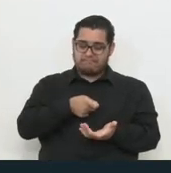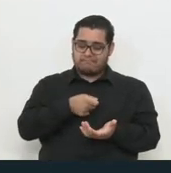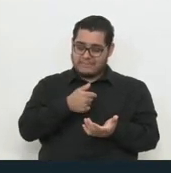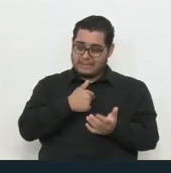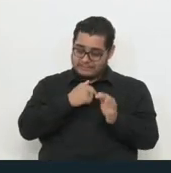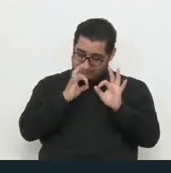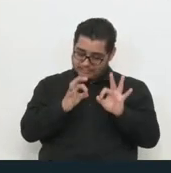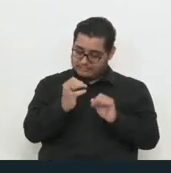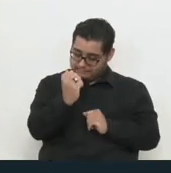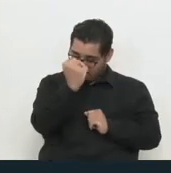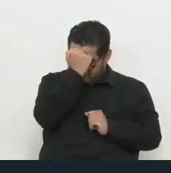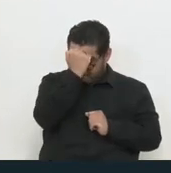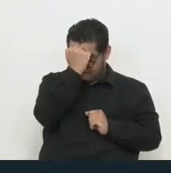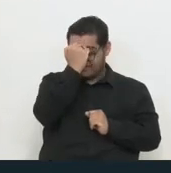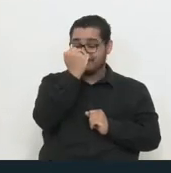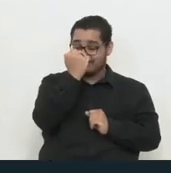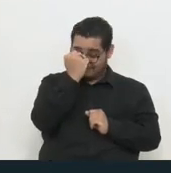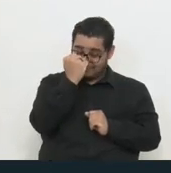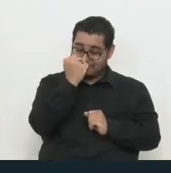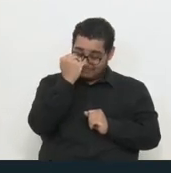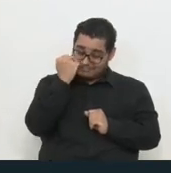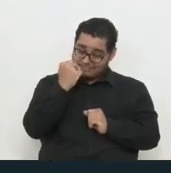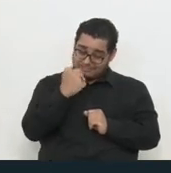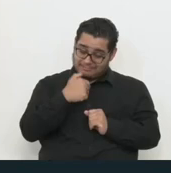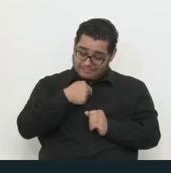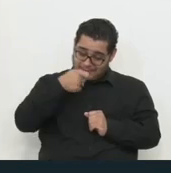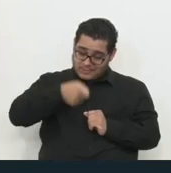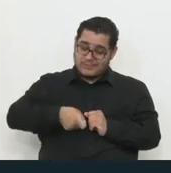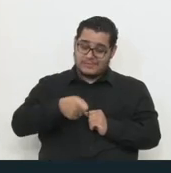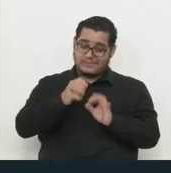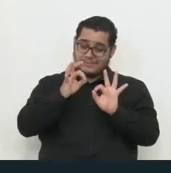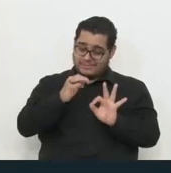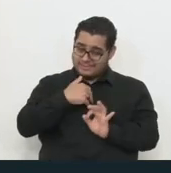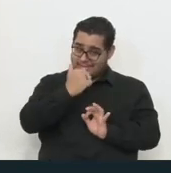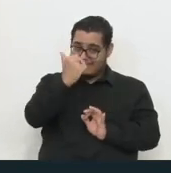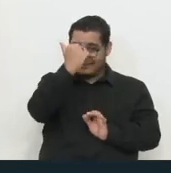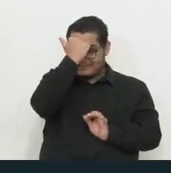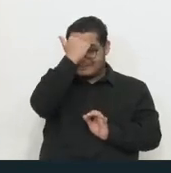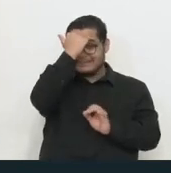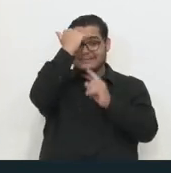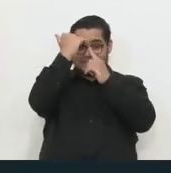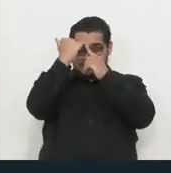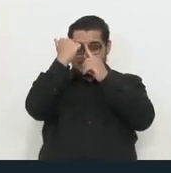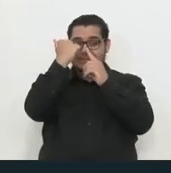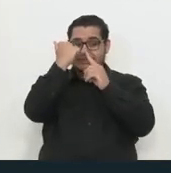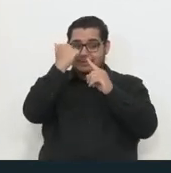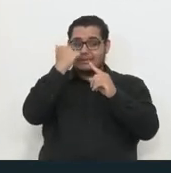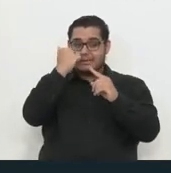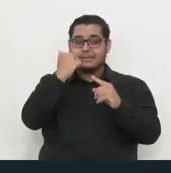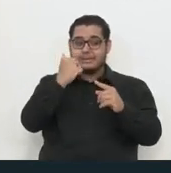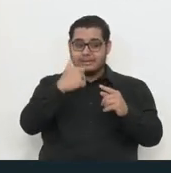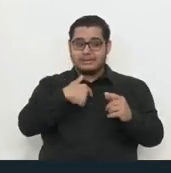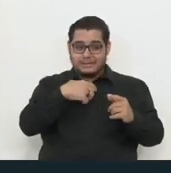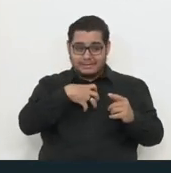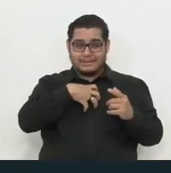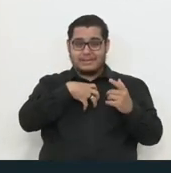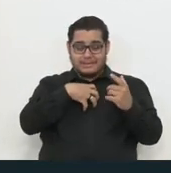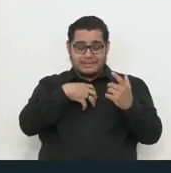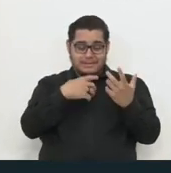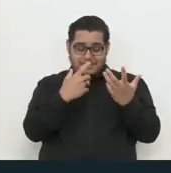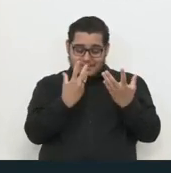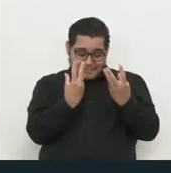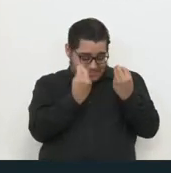muito me arrependo até o último fio de cabelo que eu tenho e olha que não é pouco viu o presente tem bastante cabelo aqui